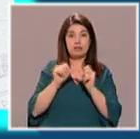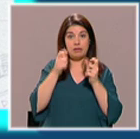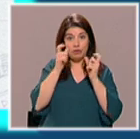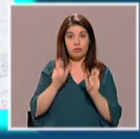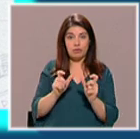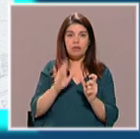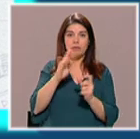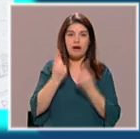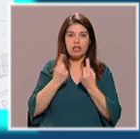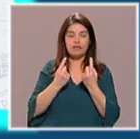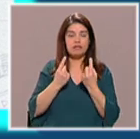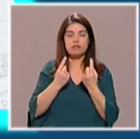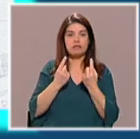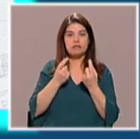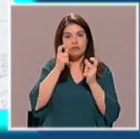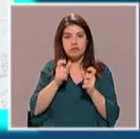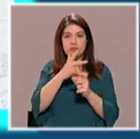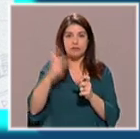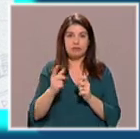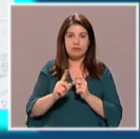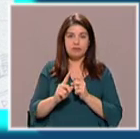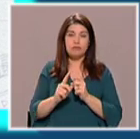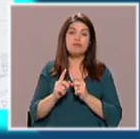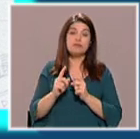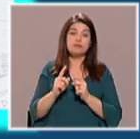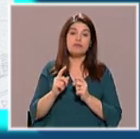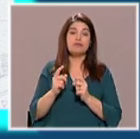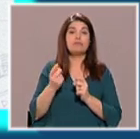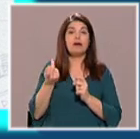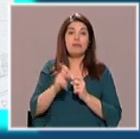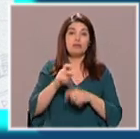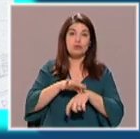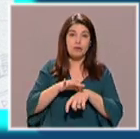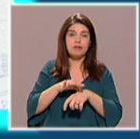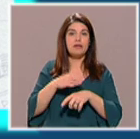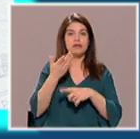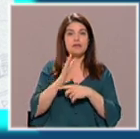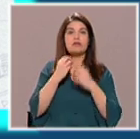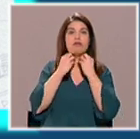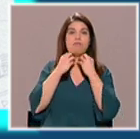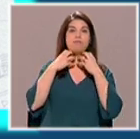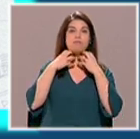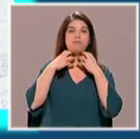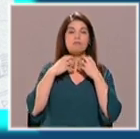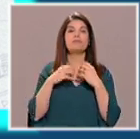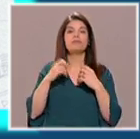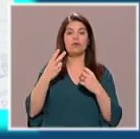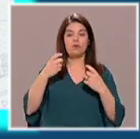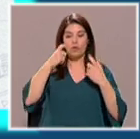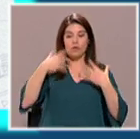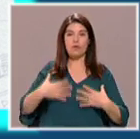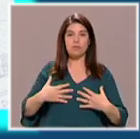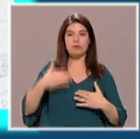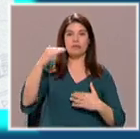por vezes a gestão foge ao controle. Certas doenças, o aumento da tiroide ou desequilíbrios químicos no corpo podem confundir a